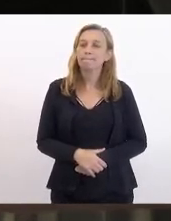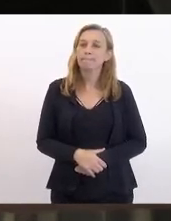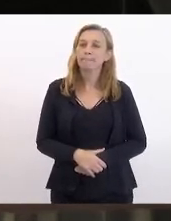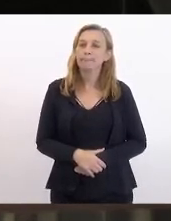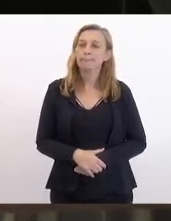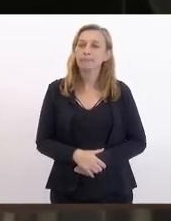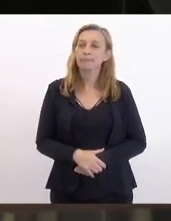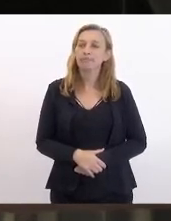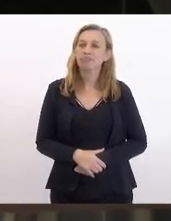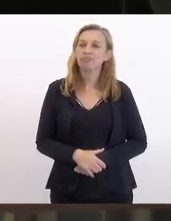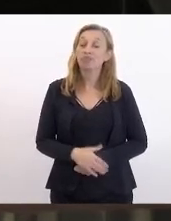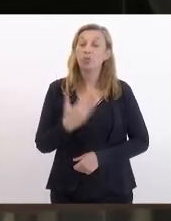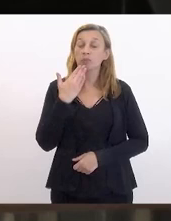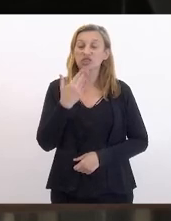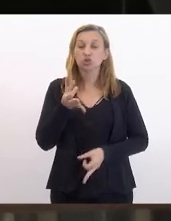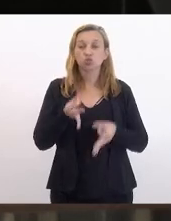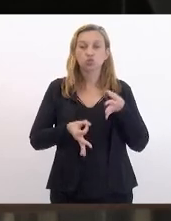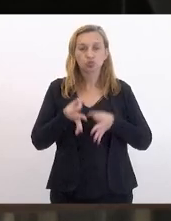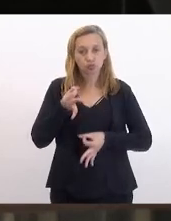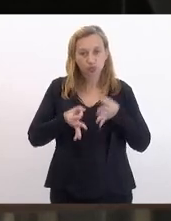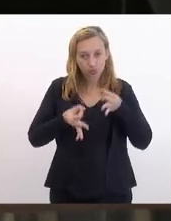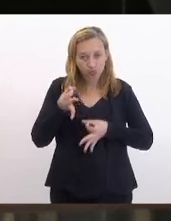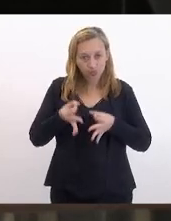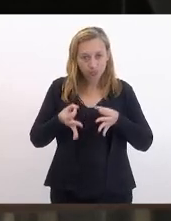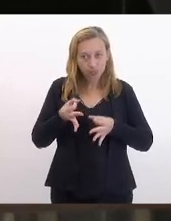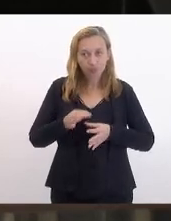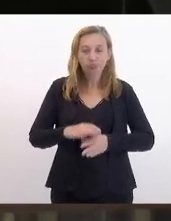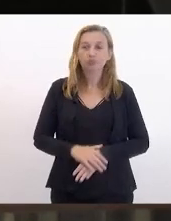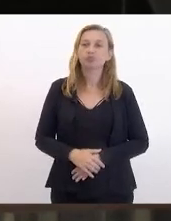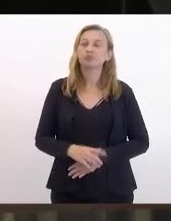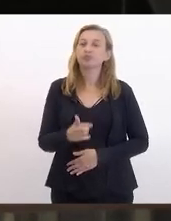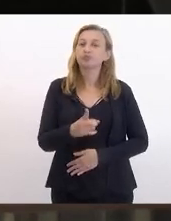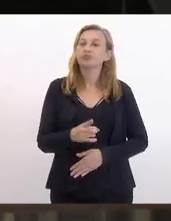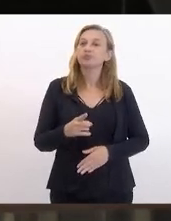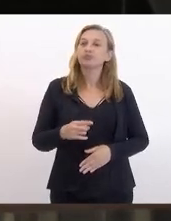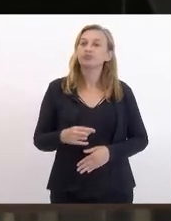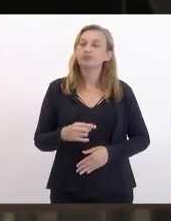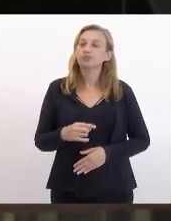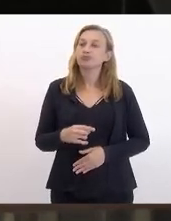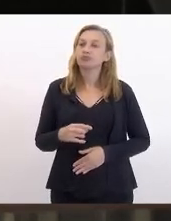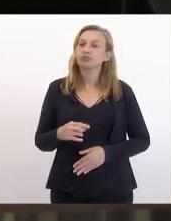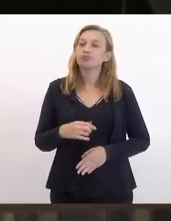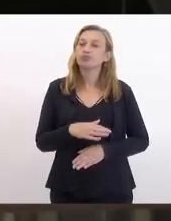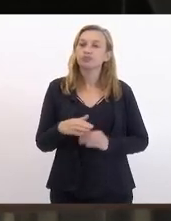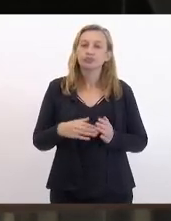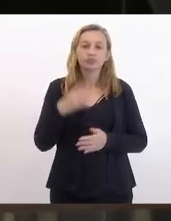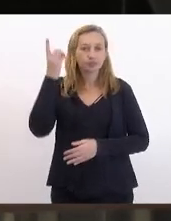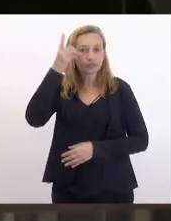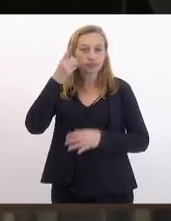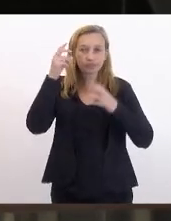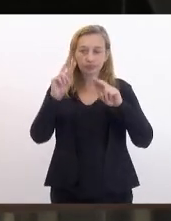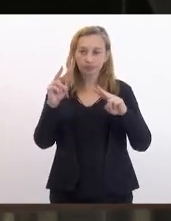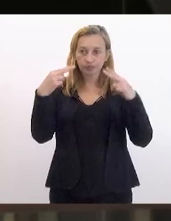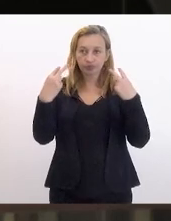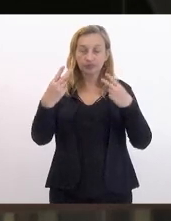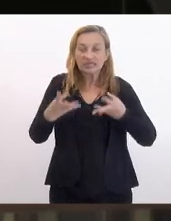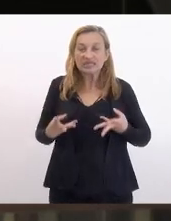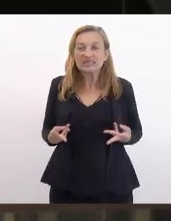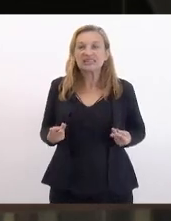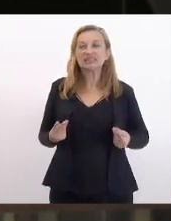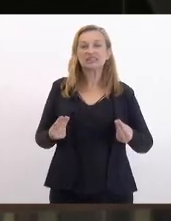um apelação justa para que os nobres deputados que nos assiste se